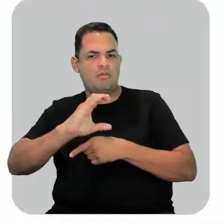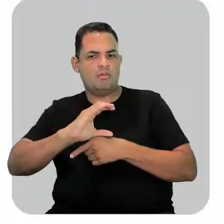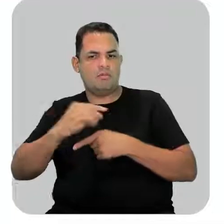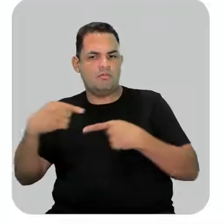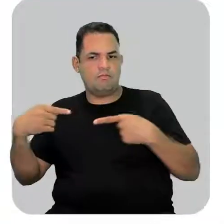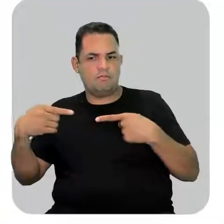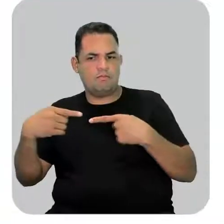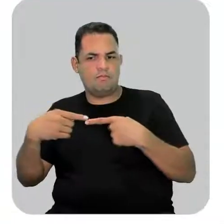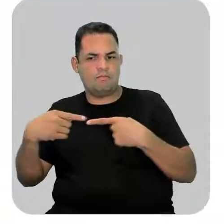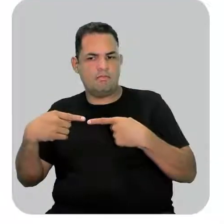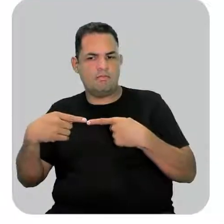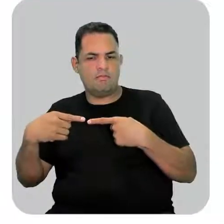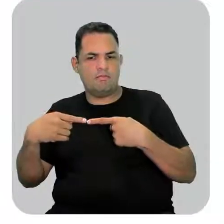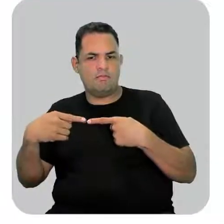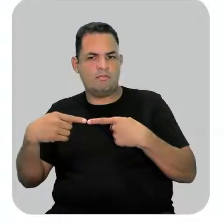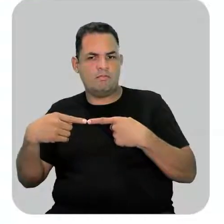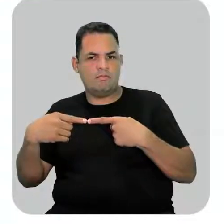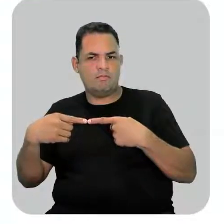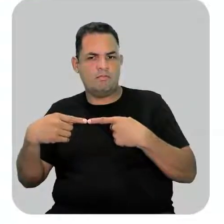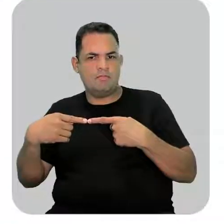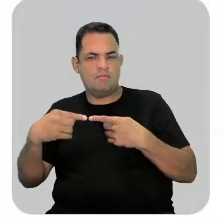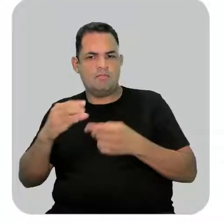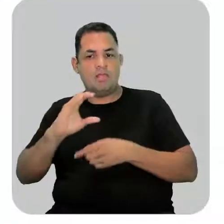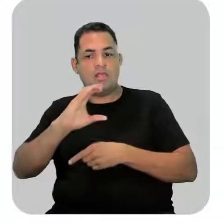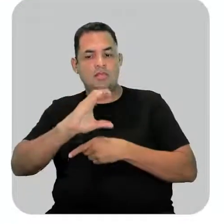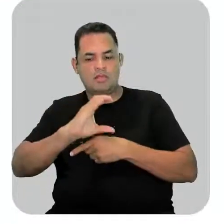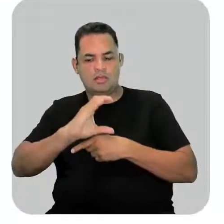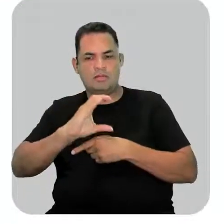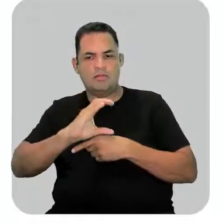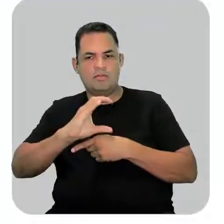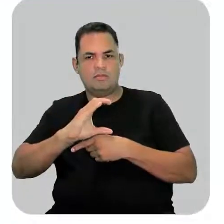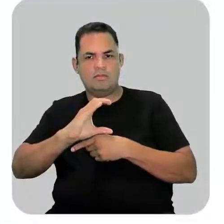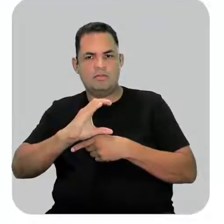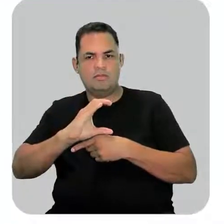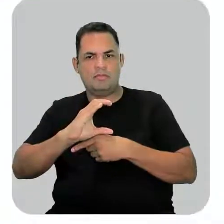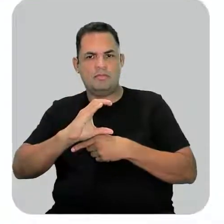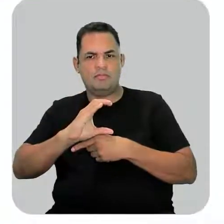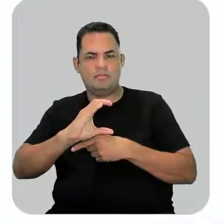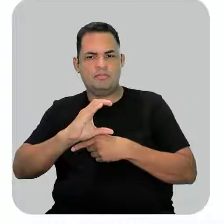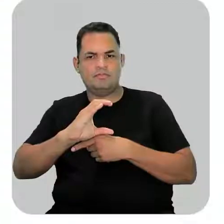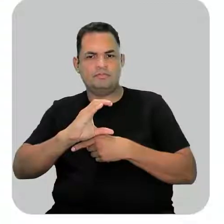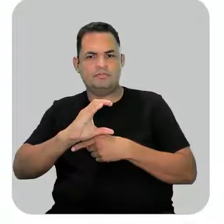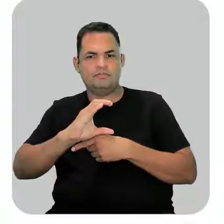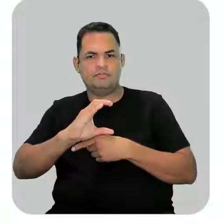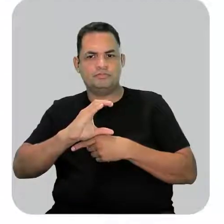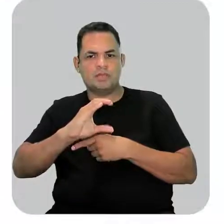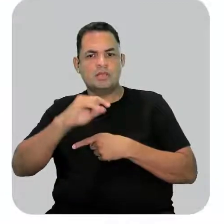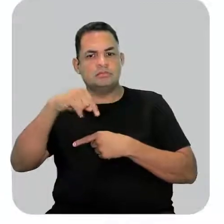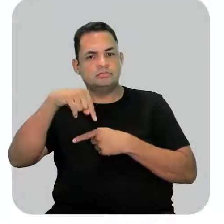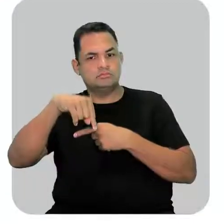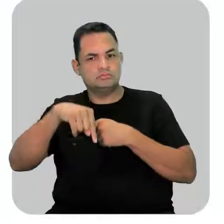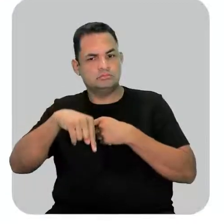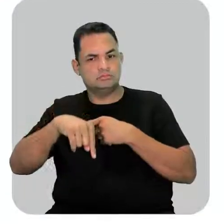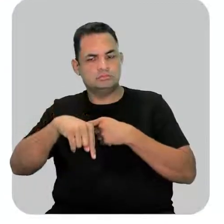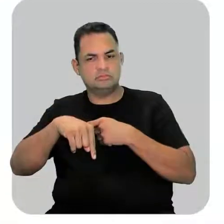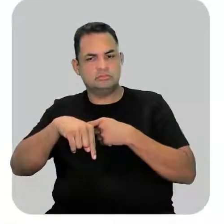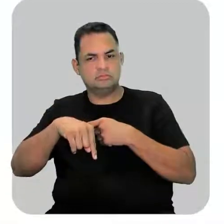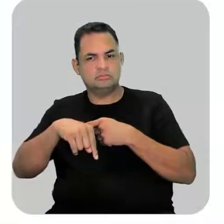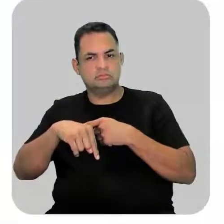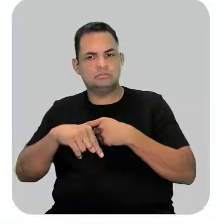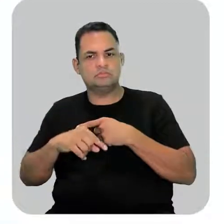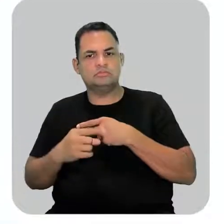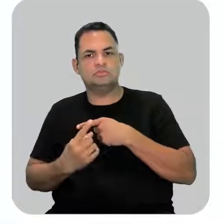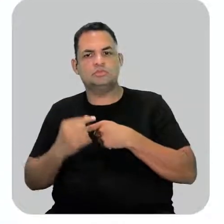Tranquilo? Esse carbono, por sua vez, está ligado a